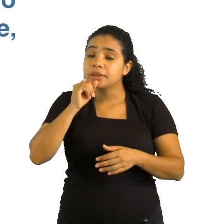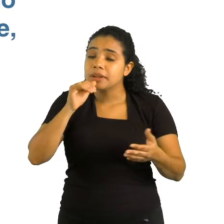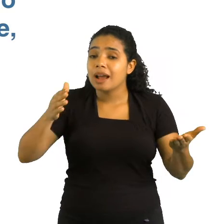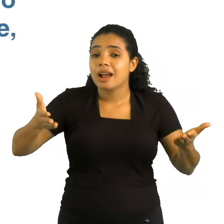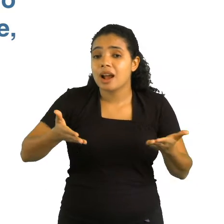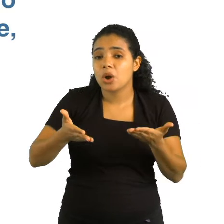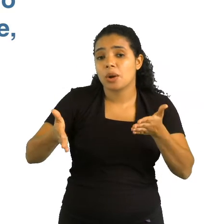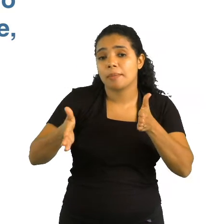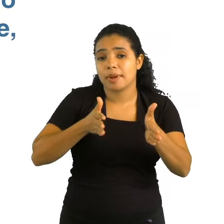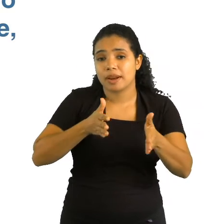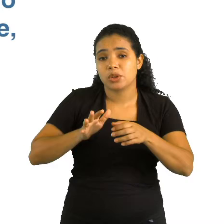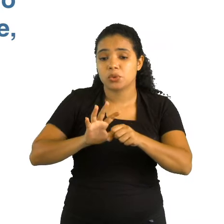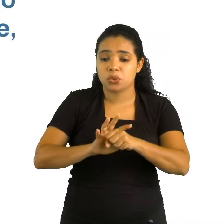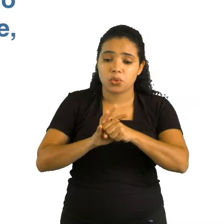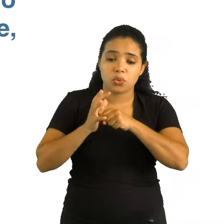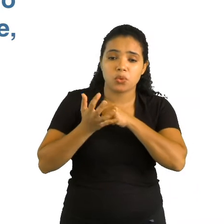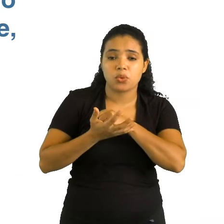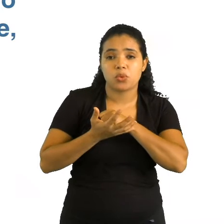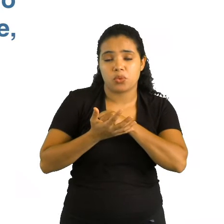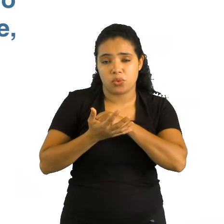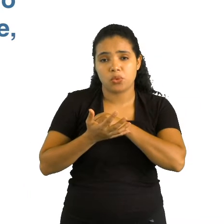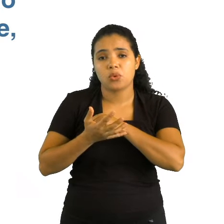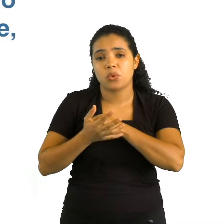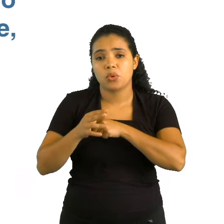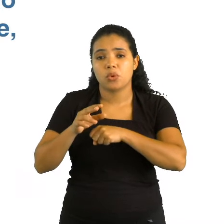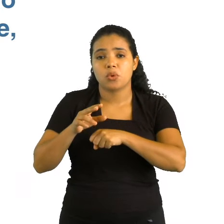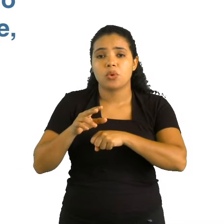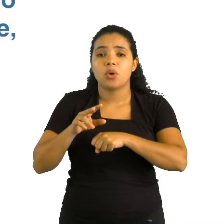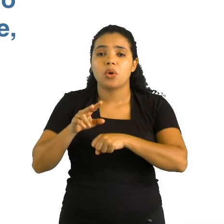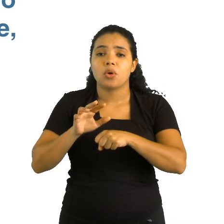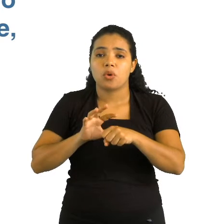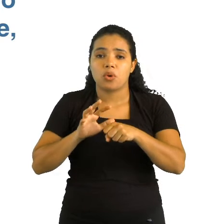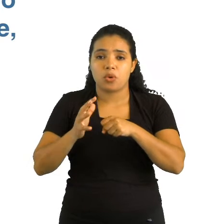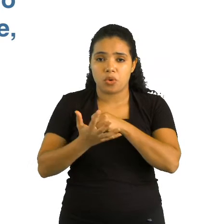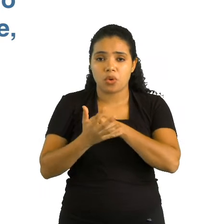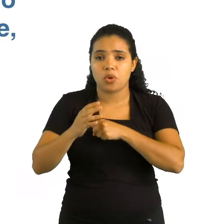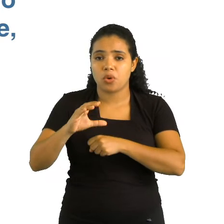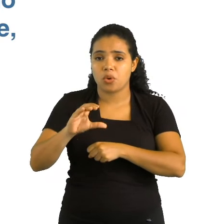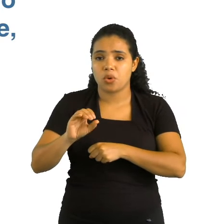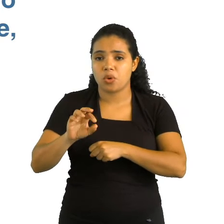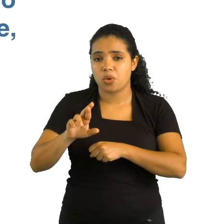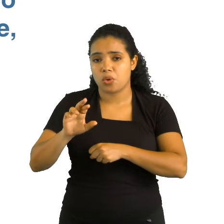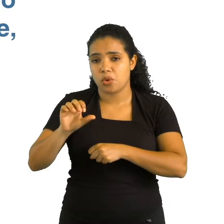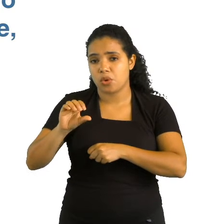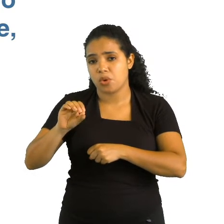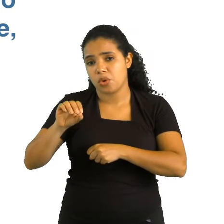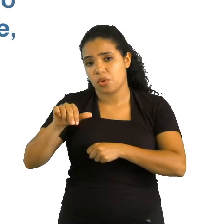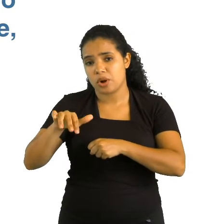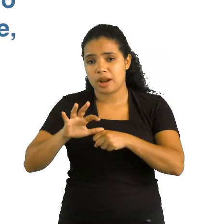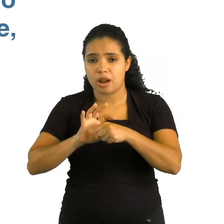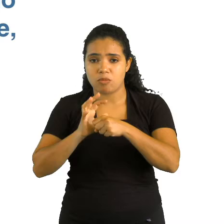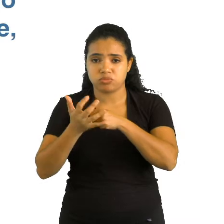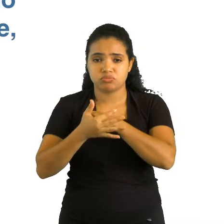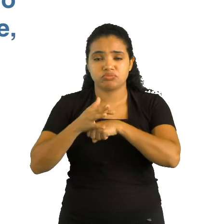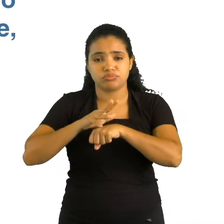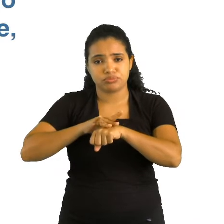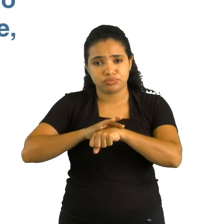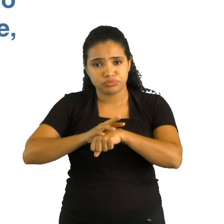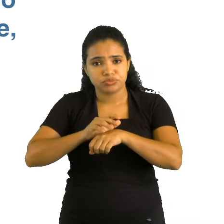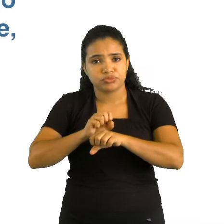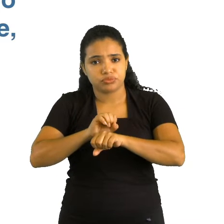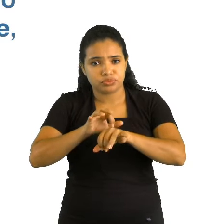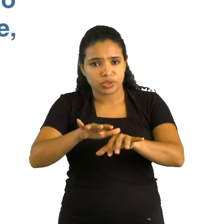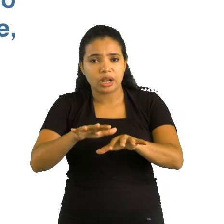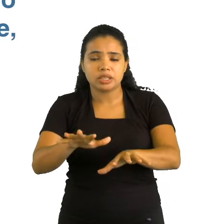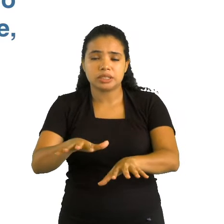aí com o vírus, né? O coronavírus, ele traz doença para